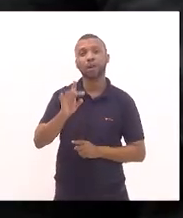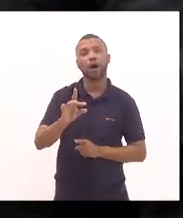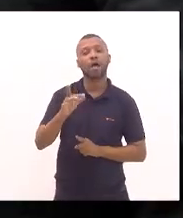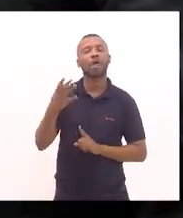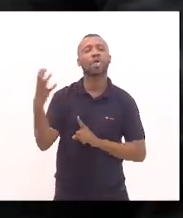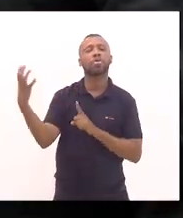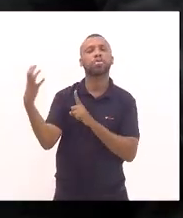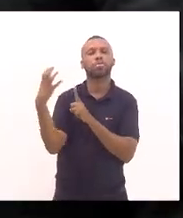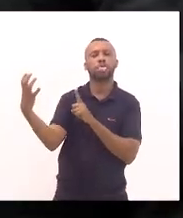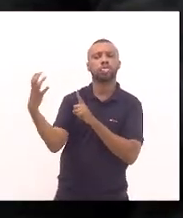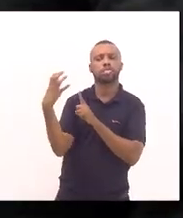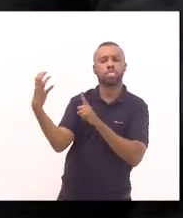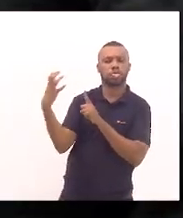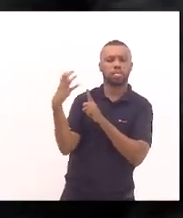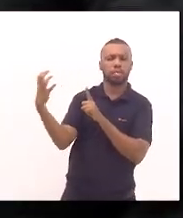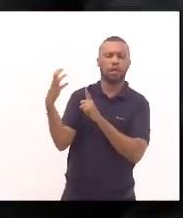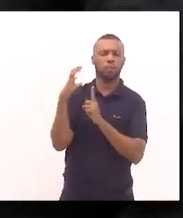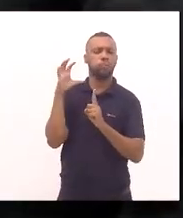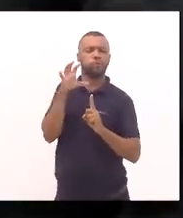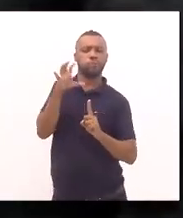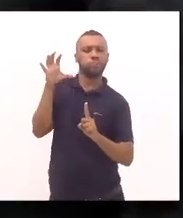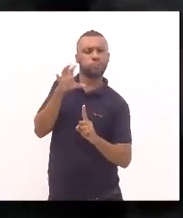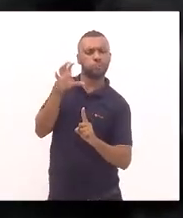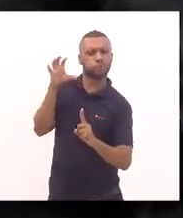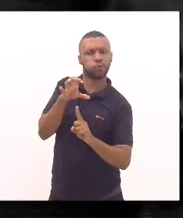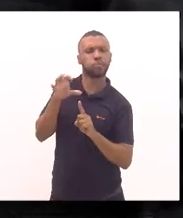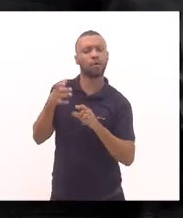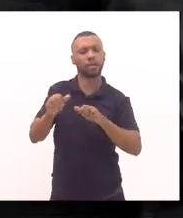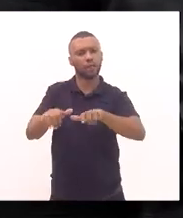pressão, sob forte pressão do Parlamento,